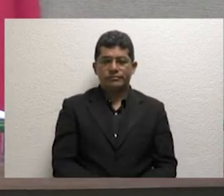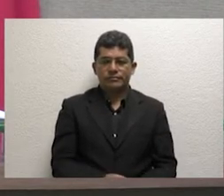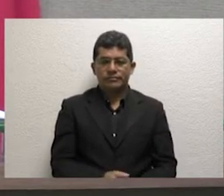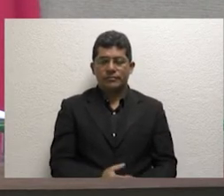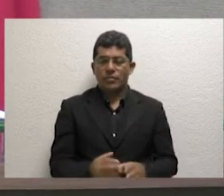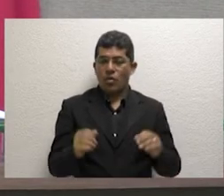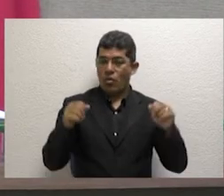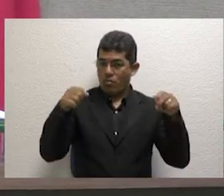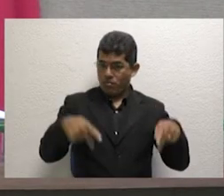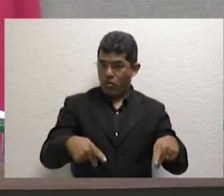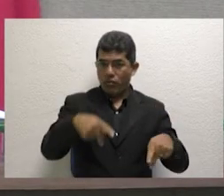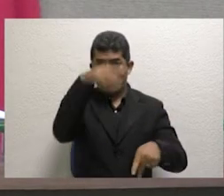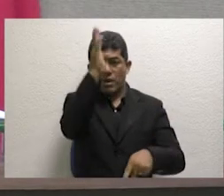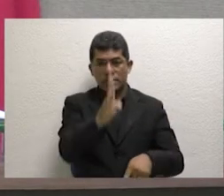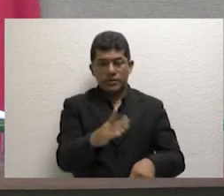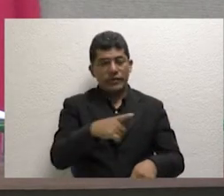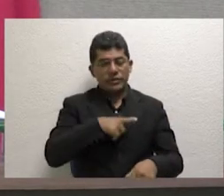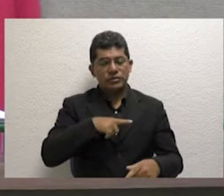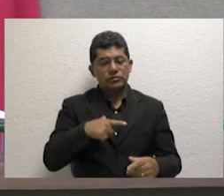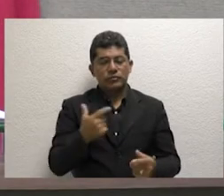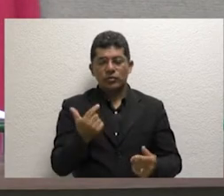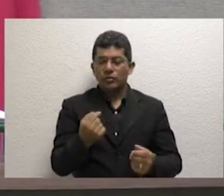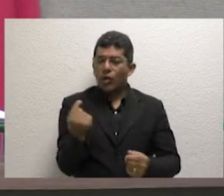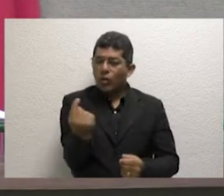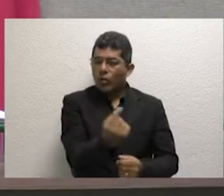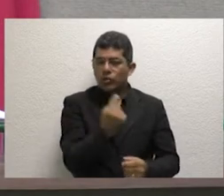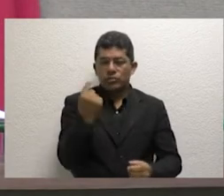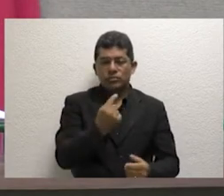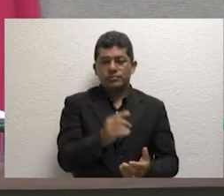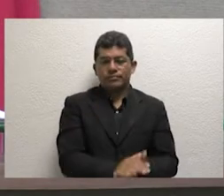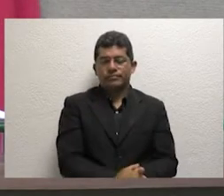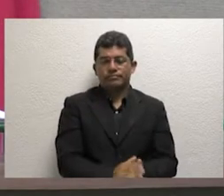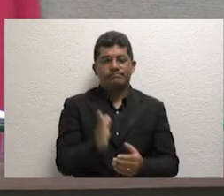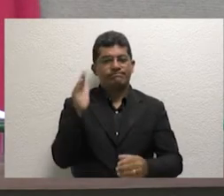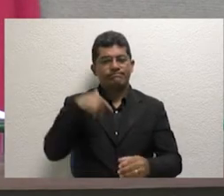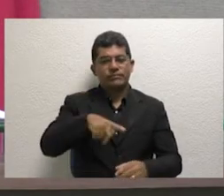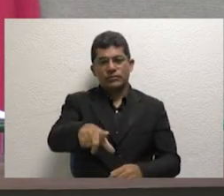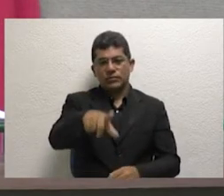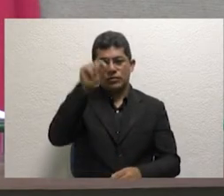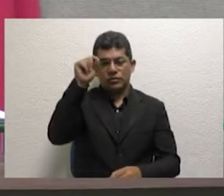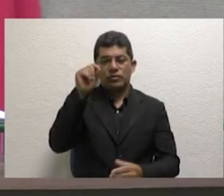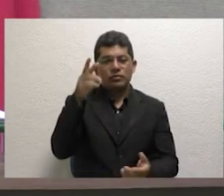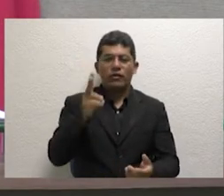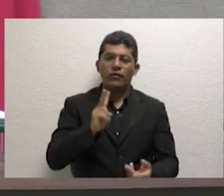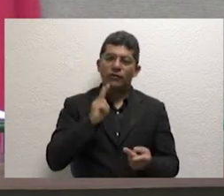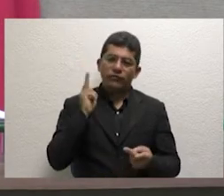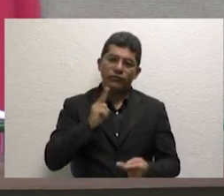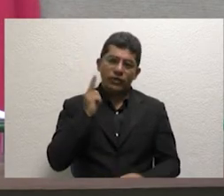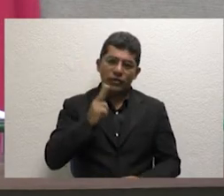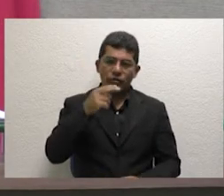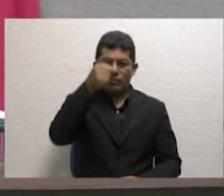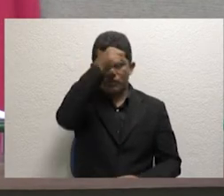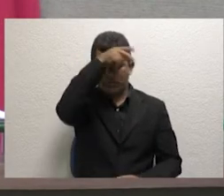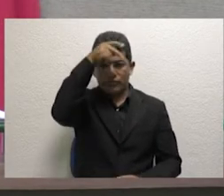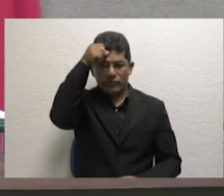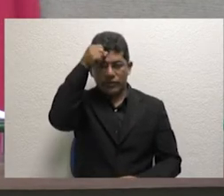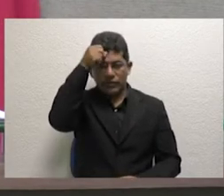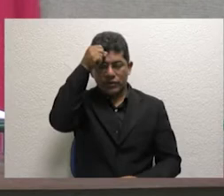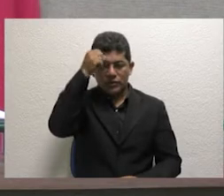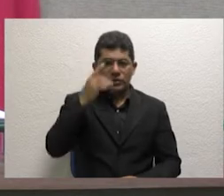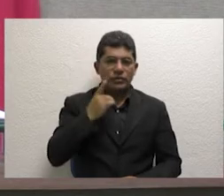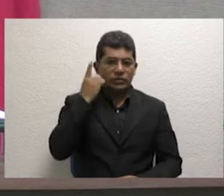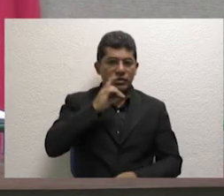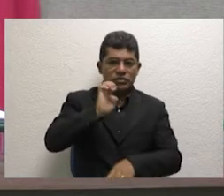povo brasileiro terá oportunidade de uma única uma única vez de escolher vereador prefeito deputado